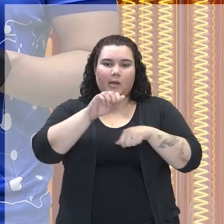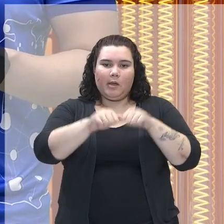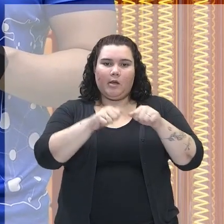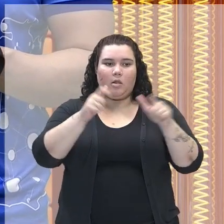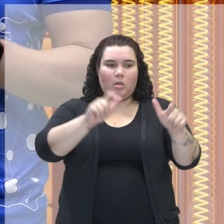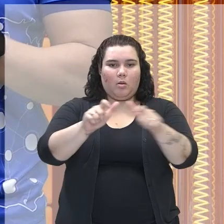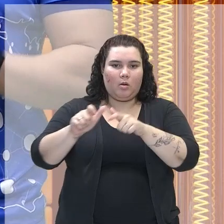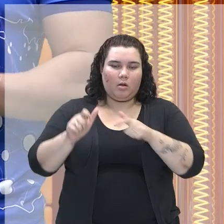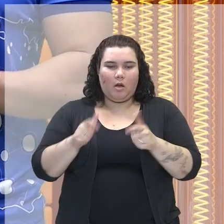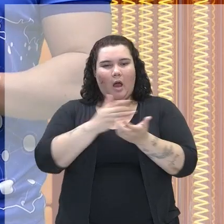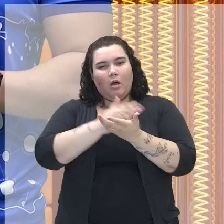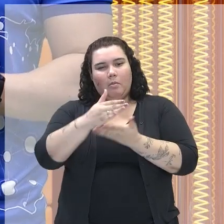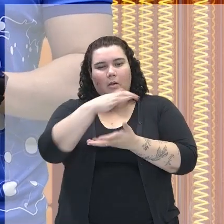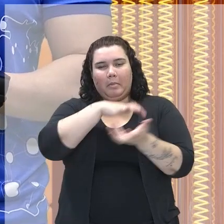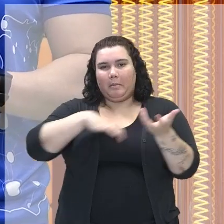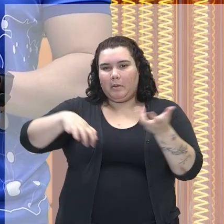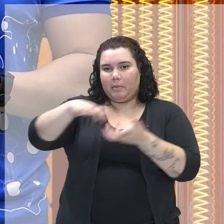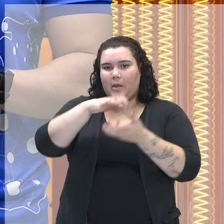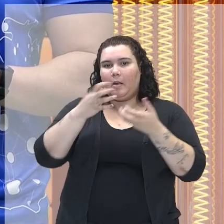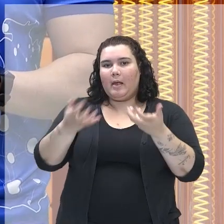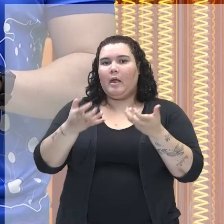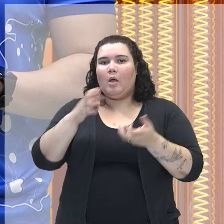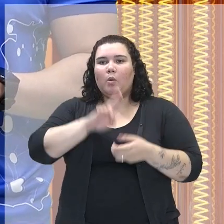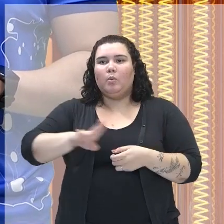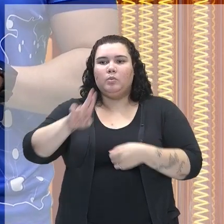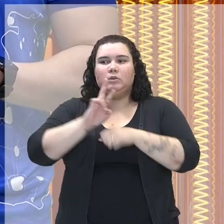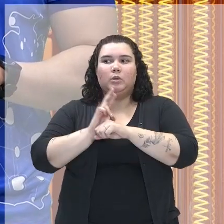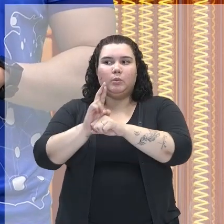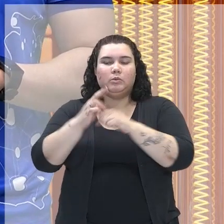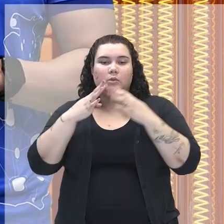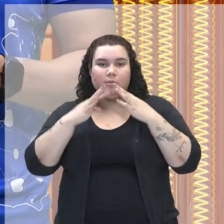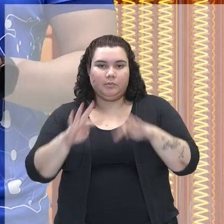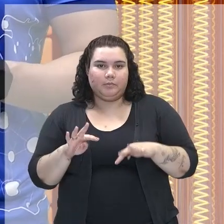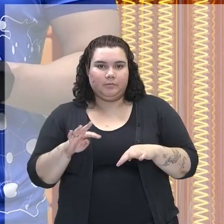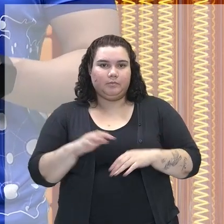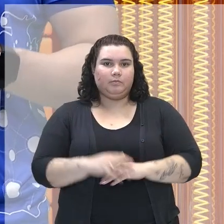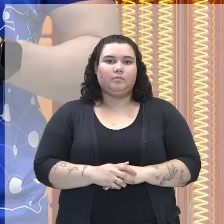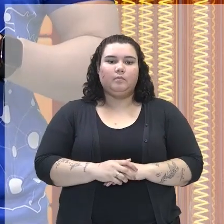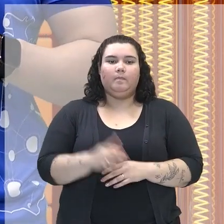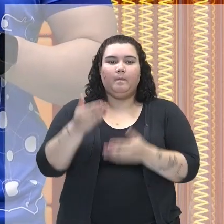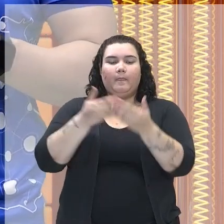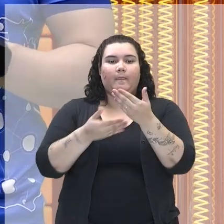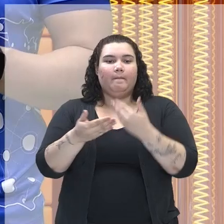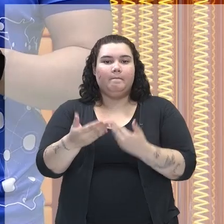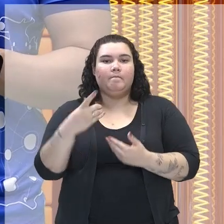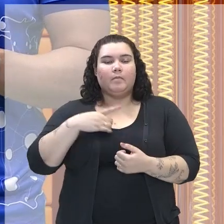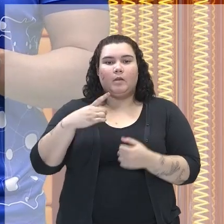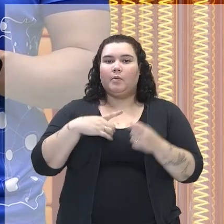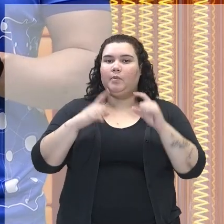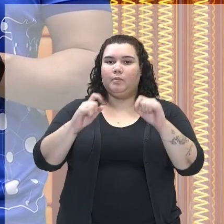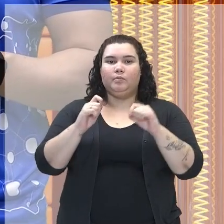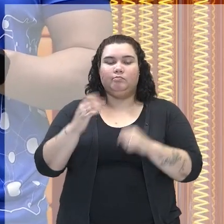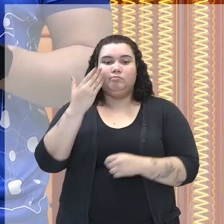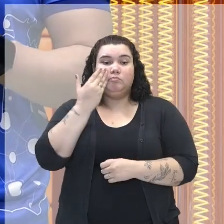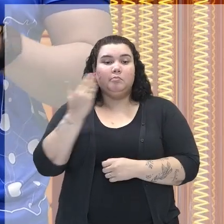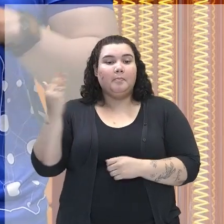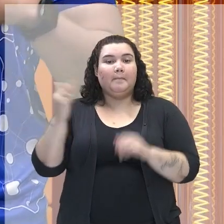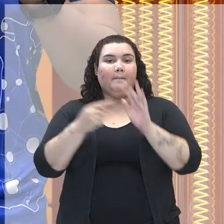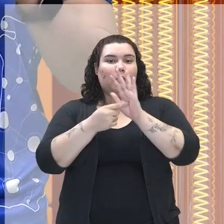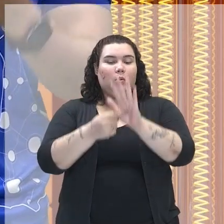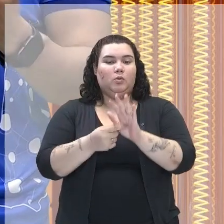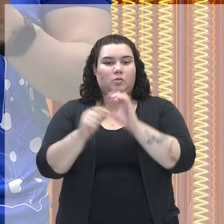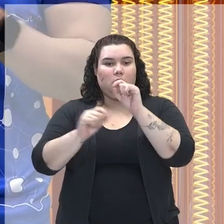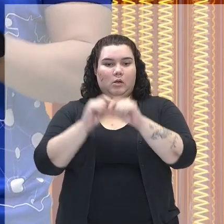áreas de maior conflito por esses recursos naturais, certo? Dando continuidade, a gente observa também que